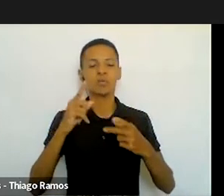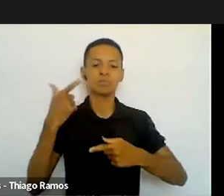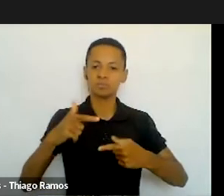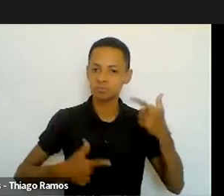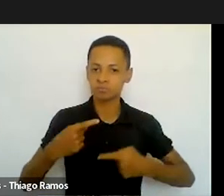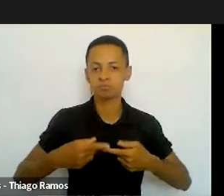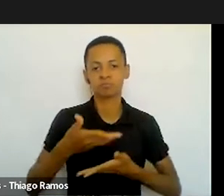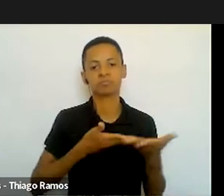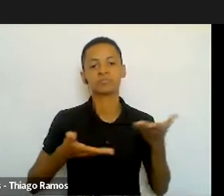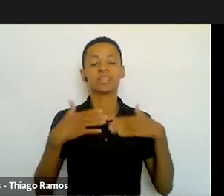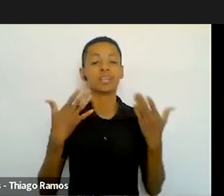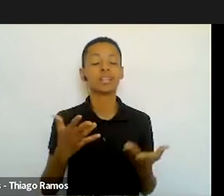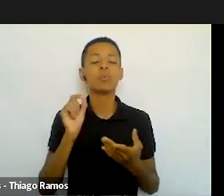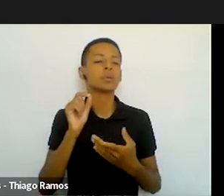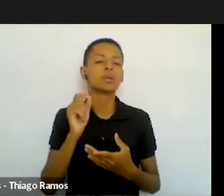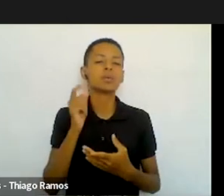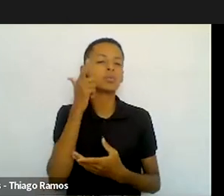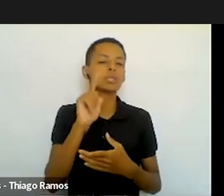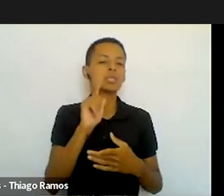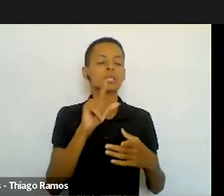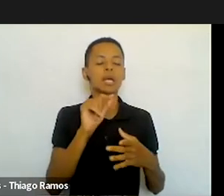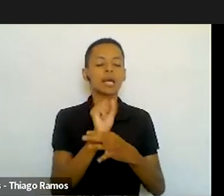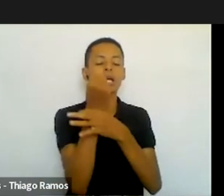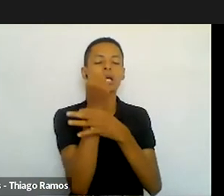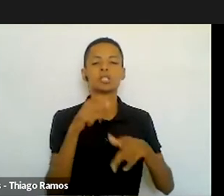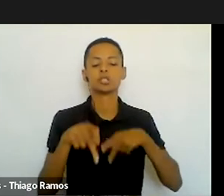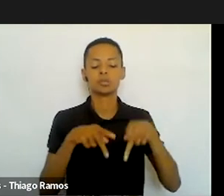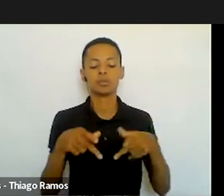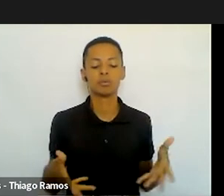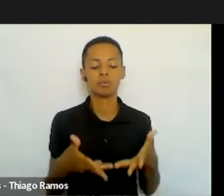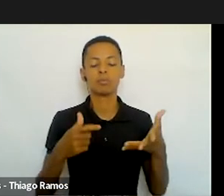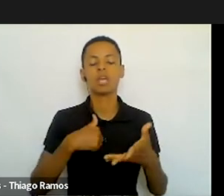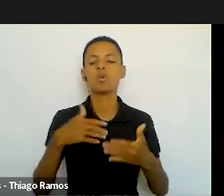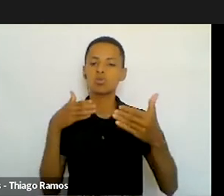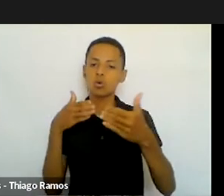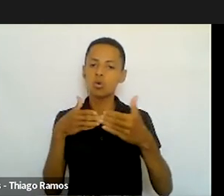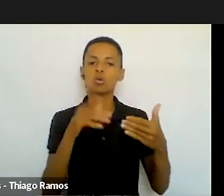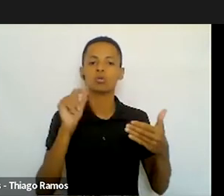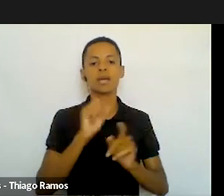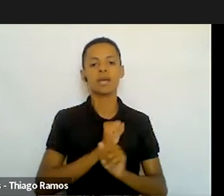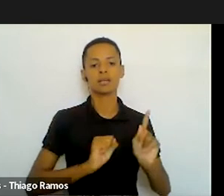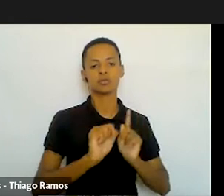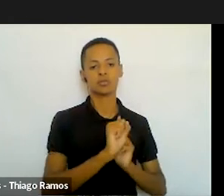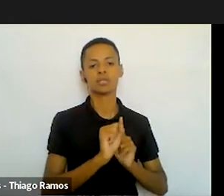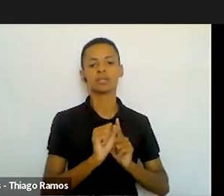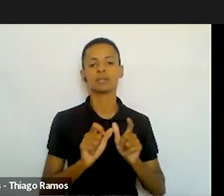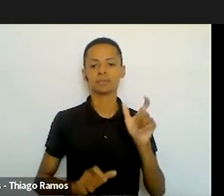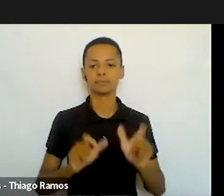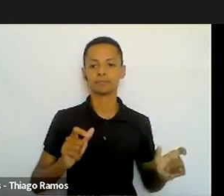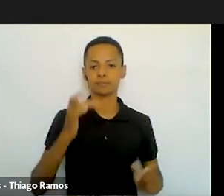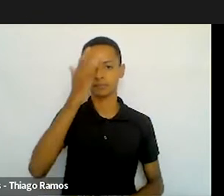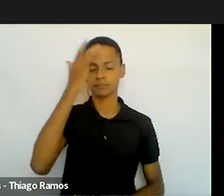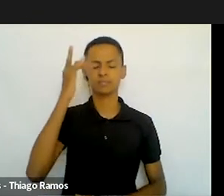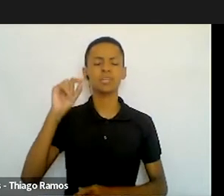tem garantido a participação do povo e essa mobilização, de fato, eu concordo que é a sociedade civil. É o movimento negro,